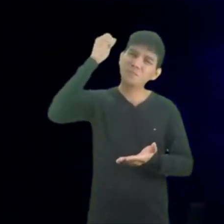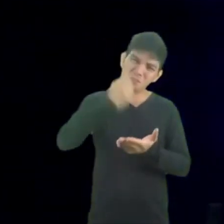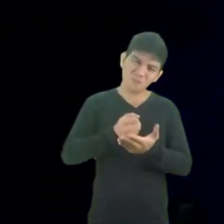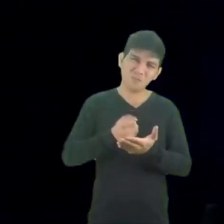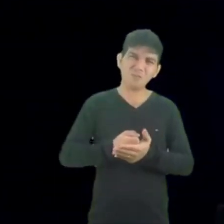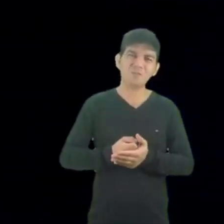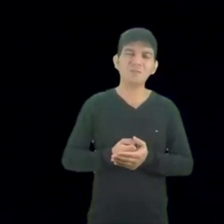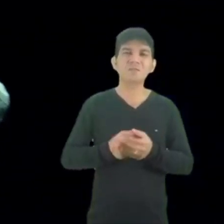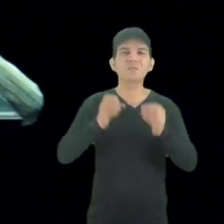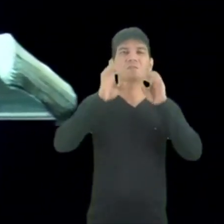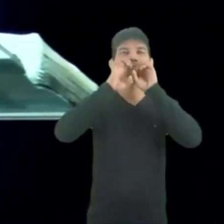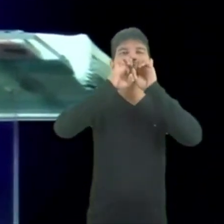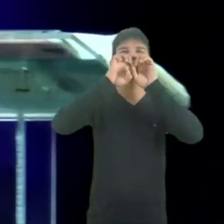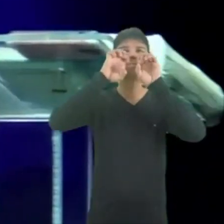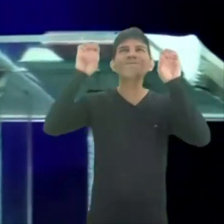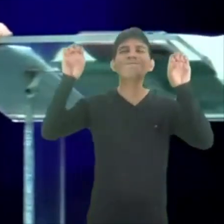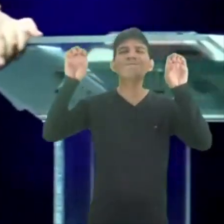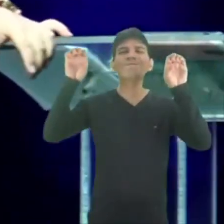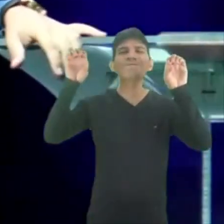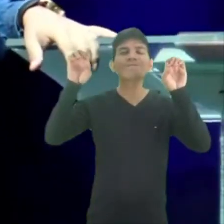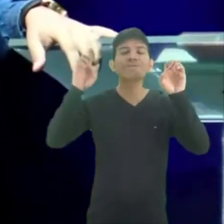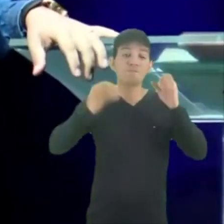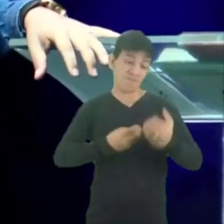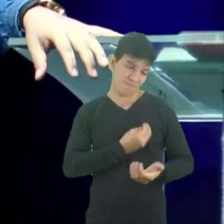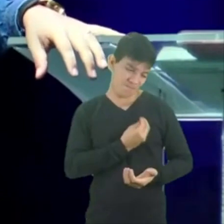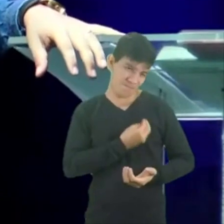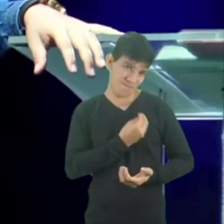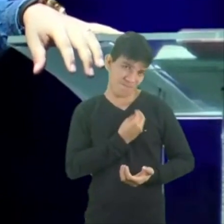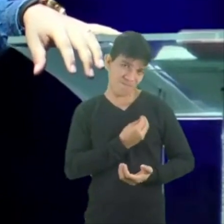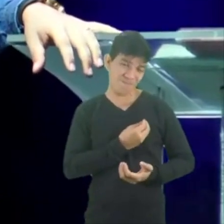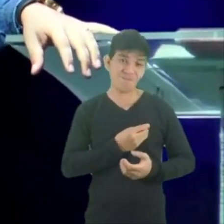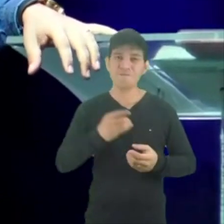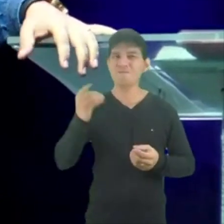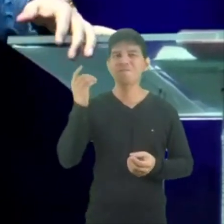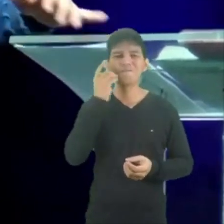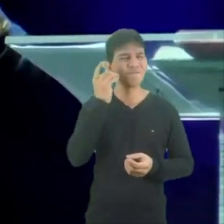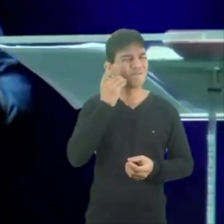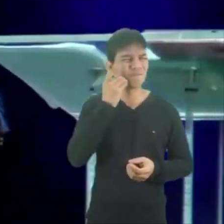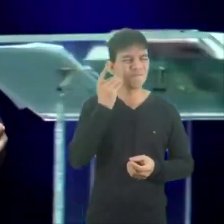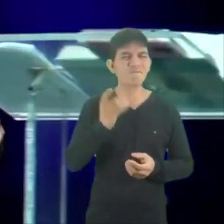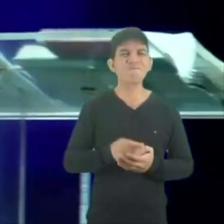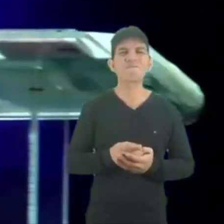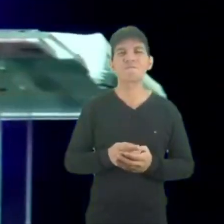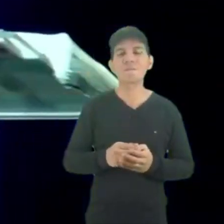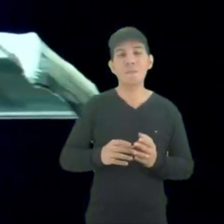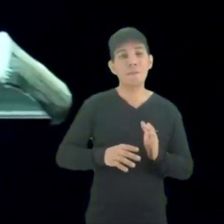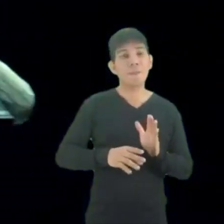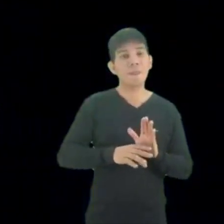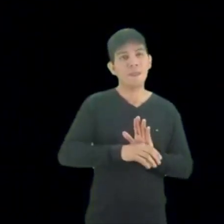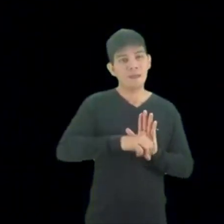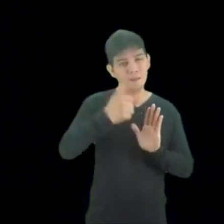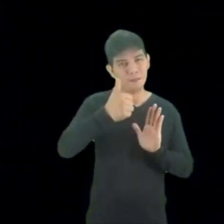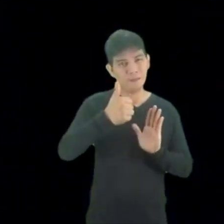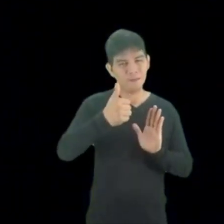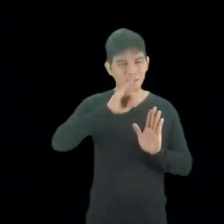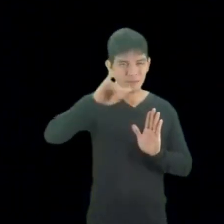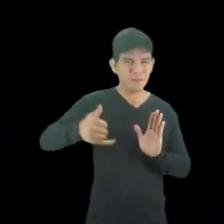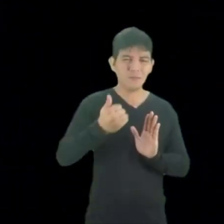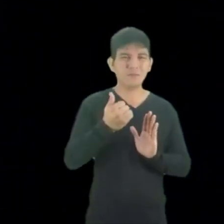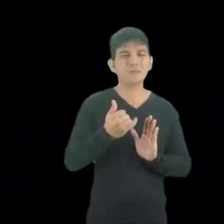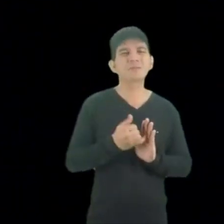Evangelho é chinelo, é vivência, é dia a dia. Em 1 João, capítulo 4, verso